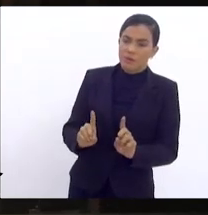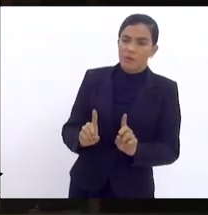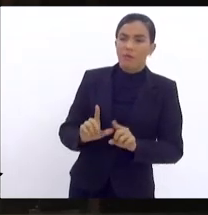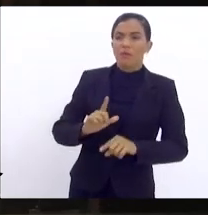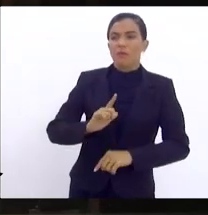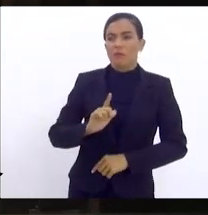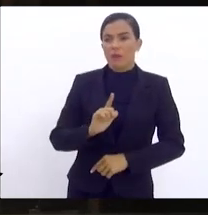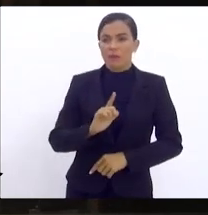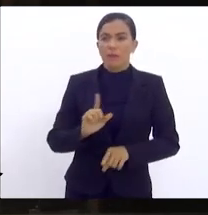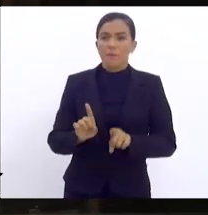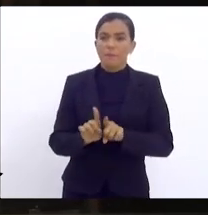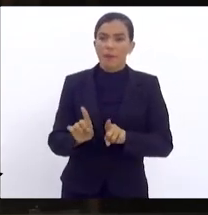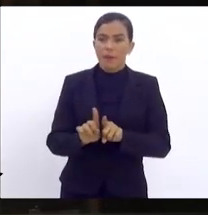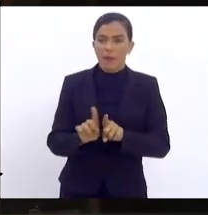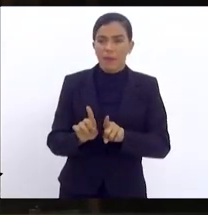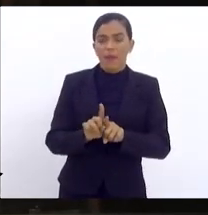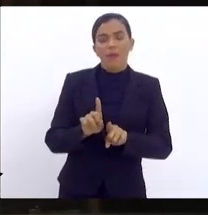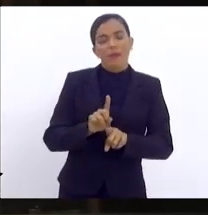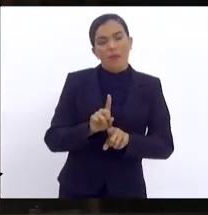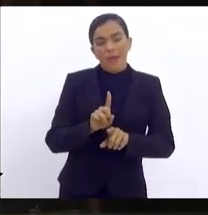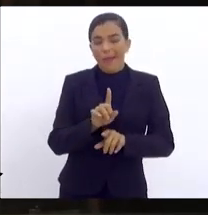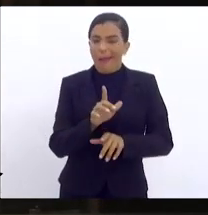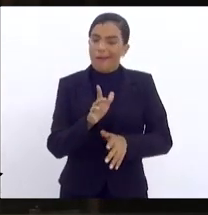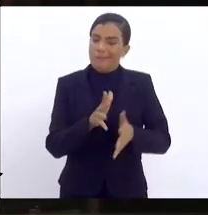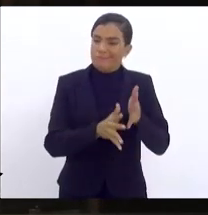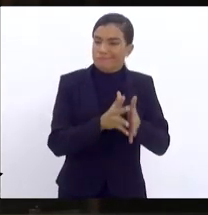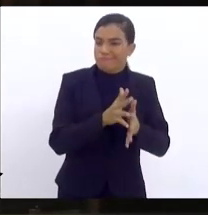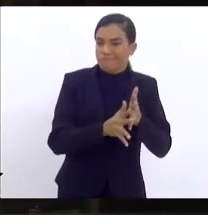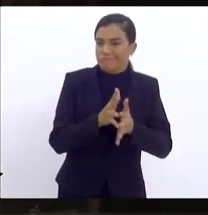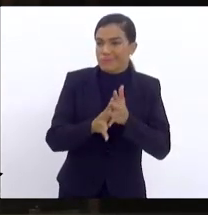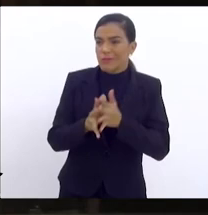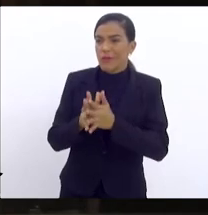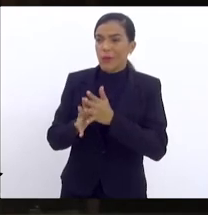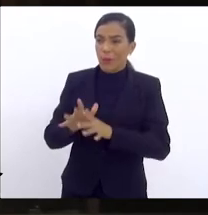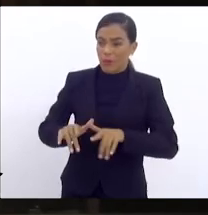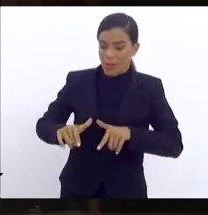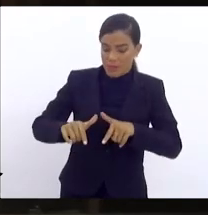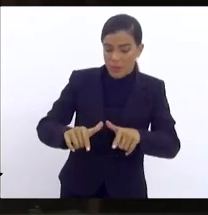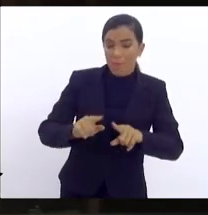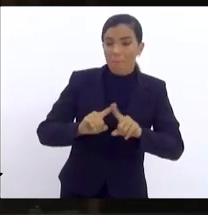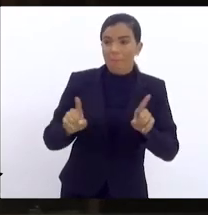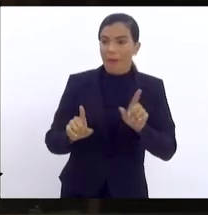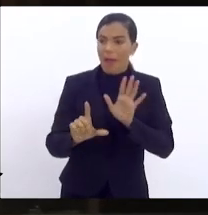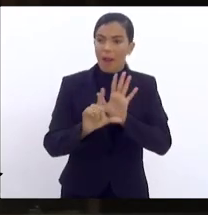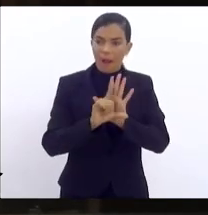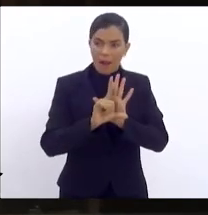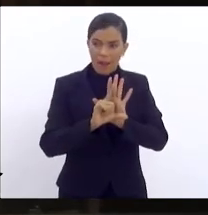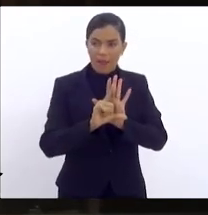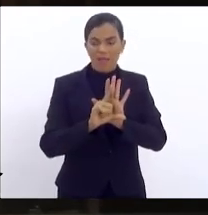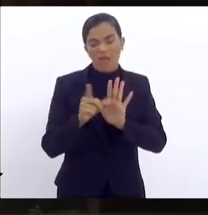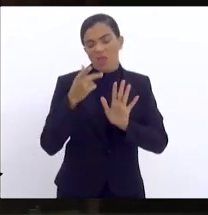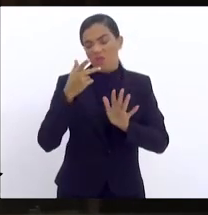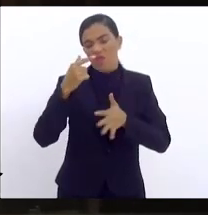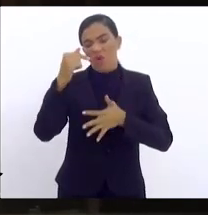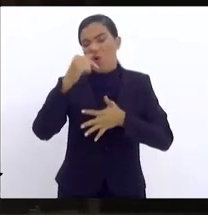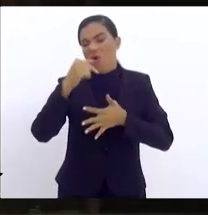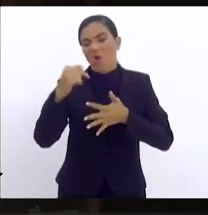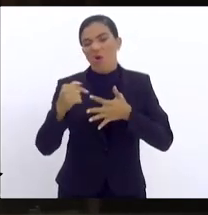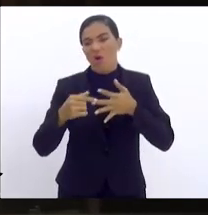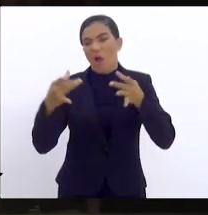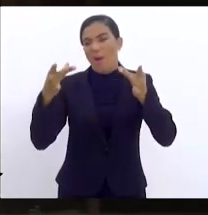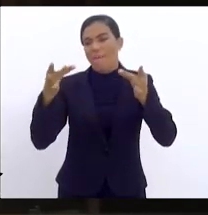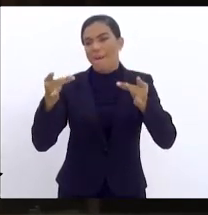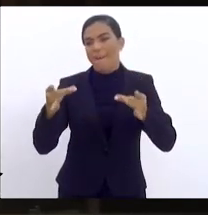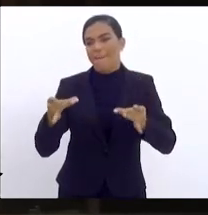que dificulta muito As Nossas ações Mas algumas legislações também que eu não vou entrar nesse mérito que eu